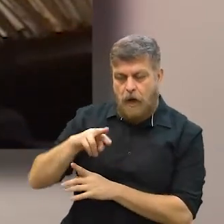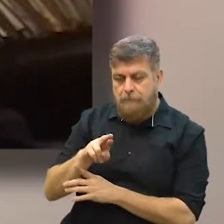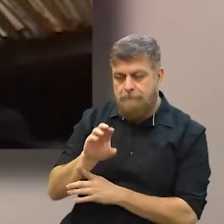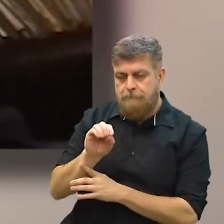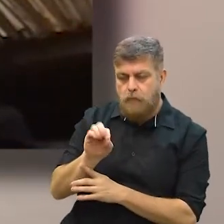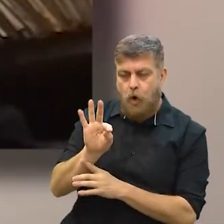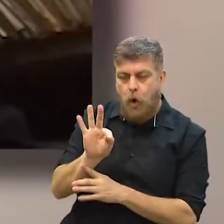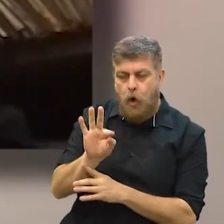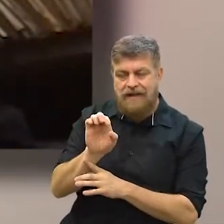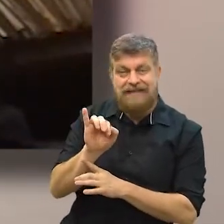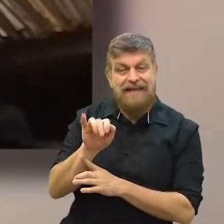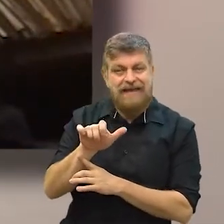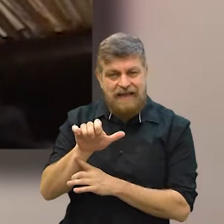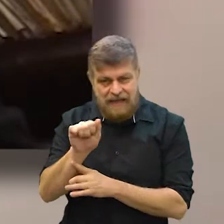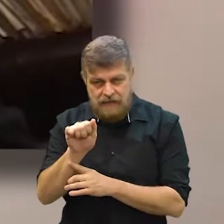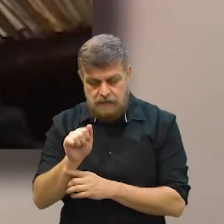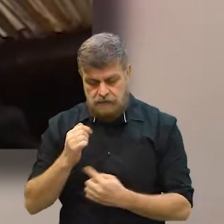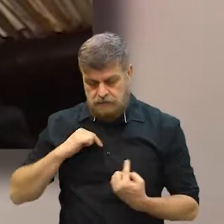proteínas